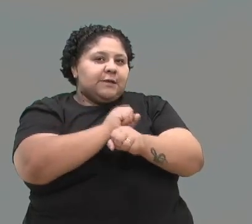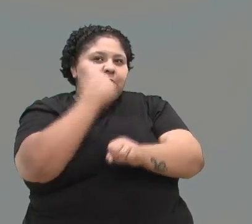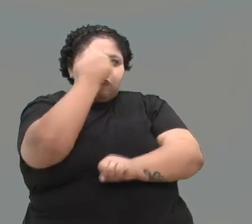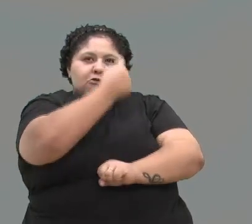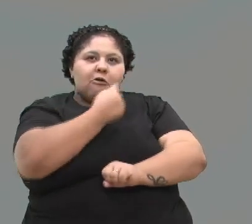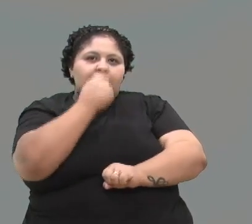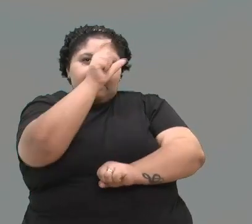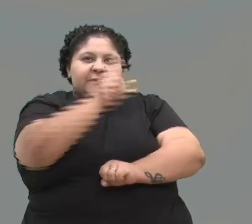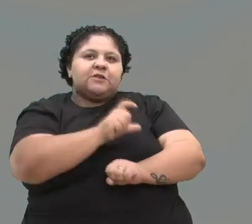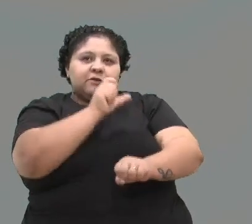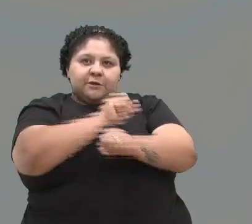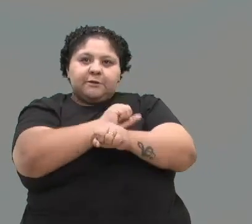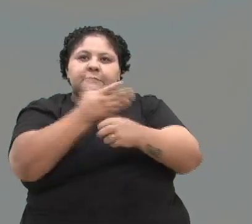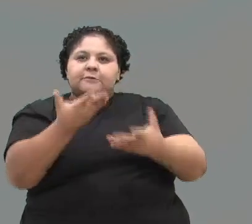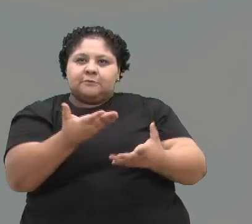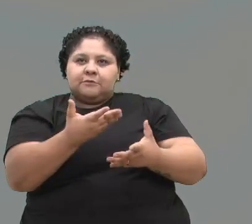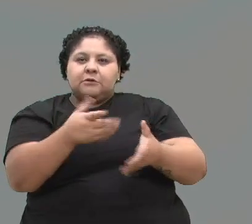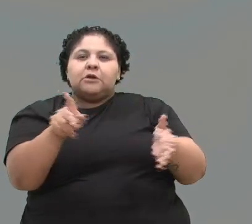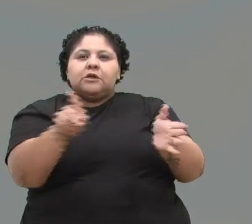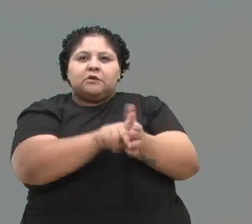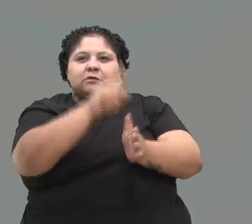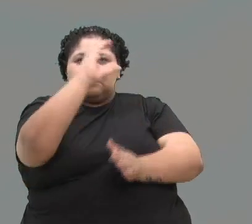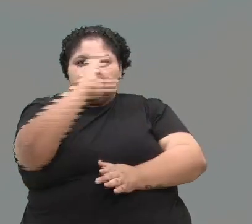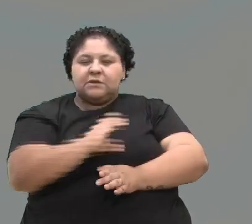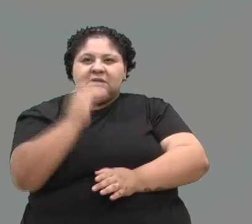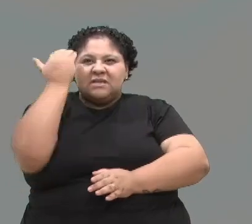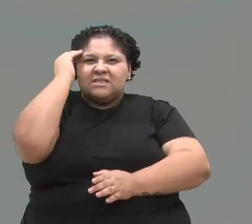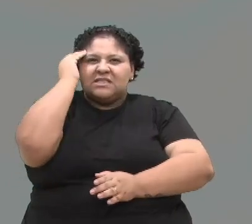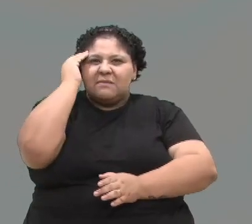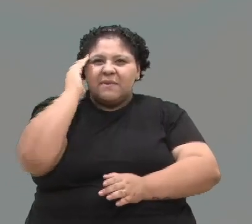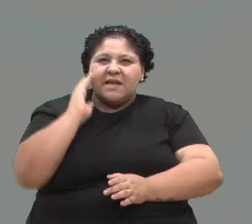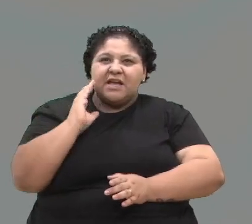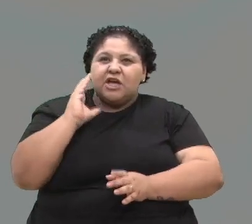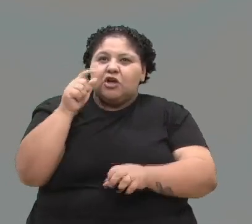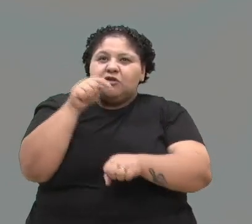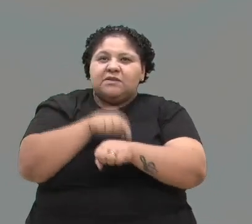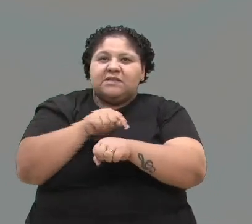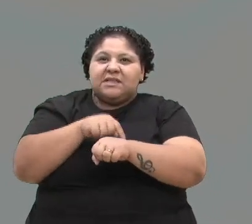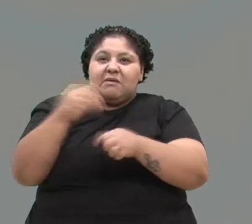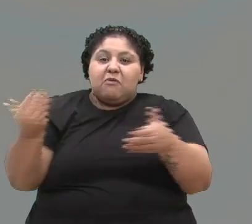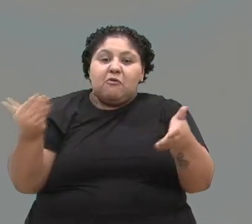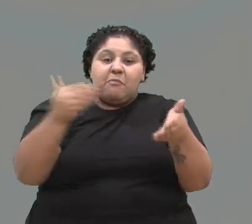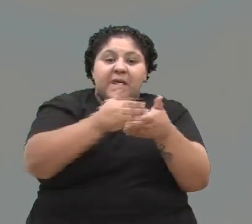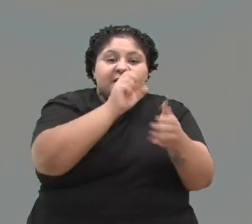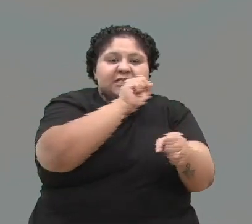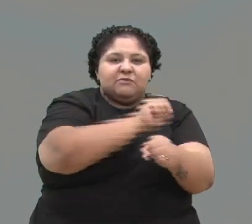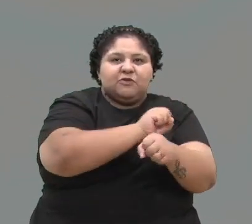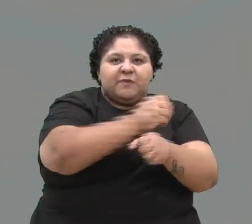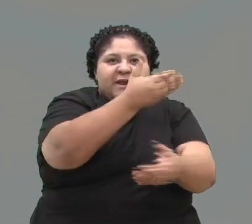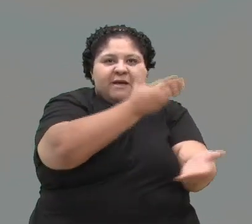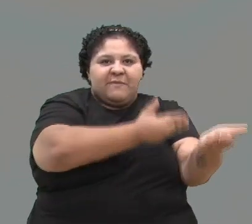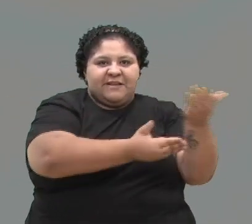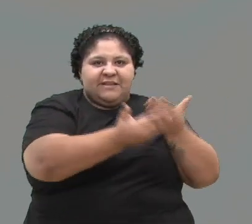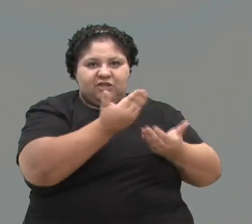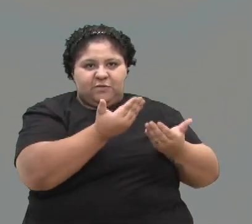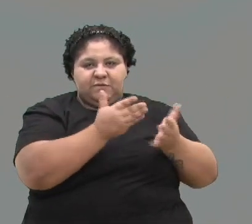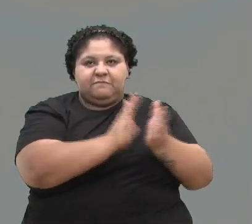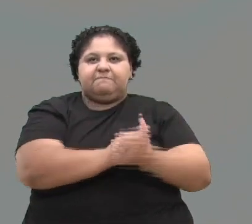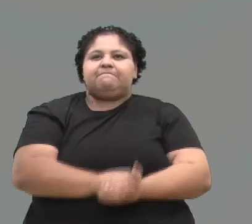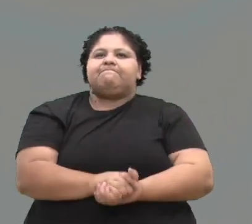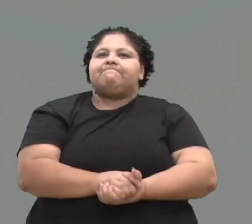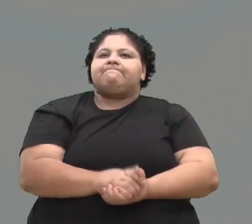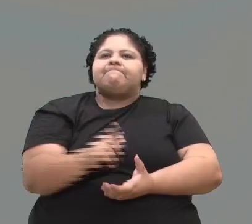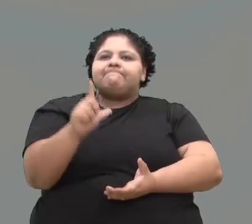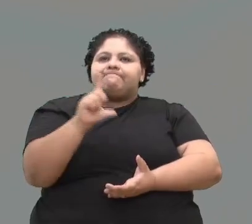pessoas, os próprios cidadãos, saberem quanto tempo máximo eles terão que esperar para a sua consulta. Demos um